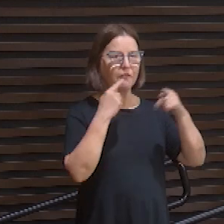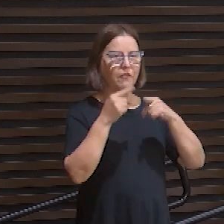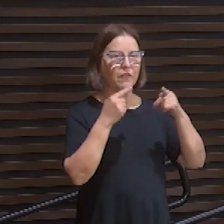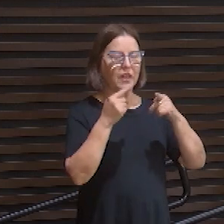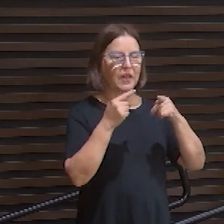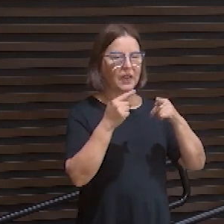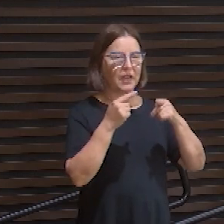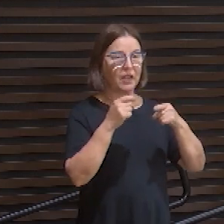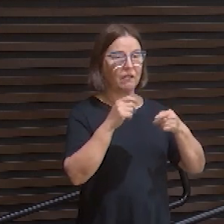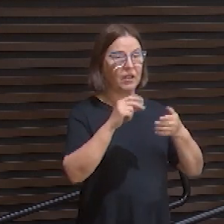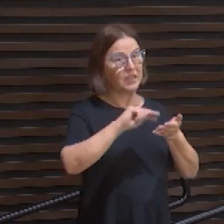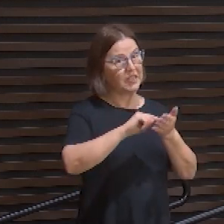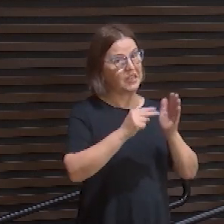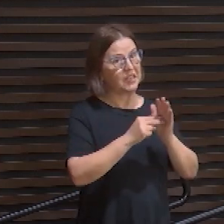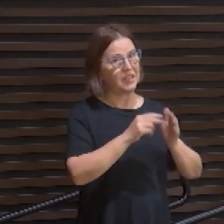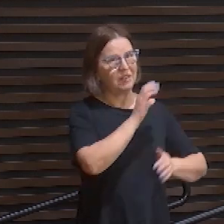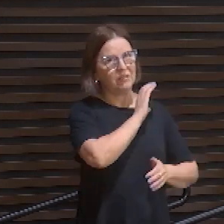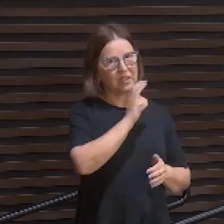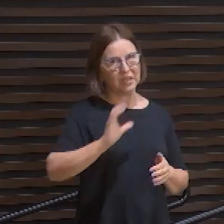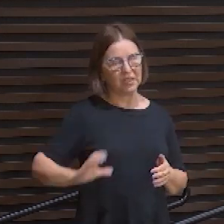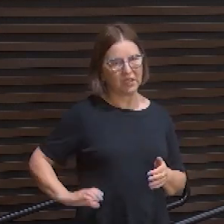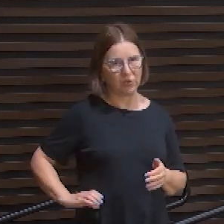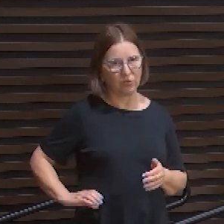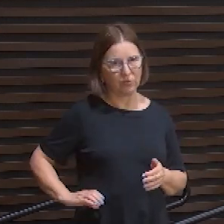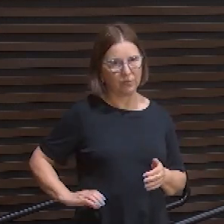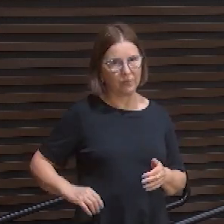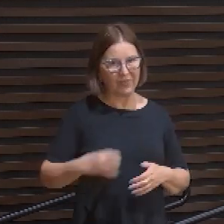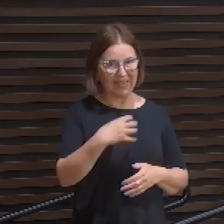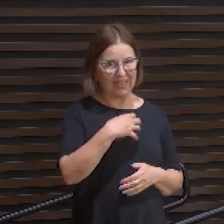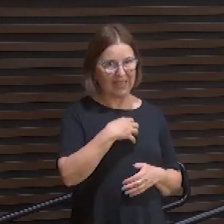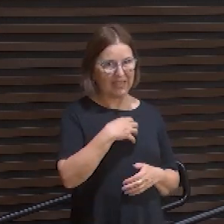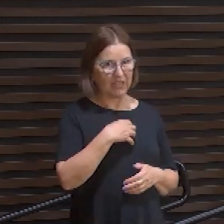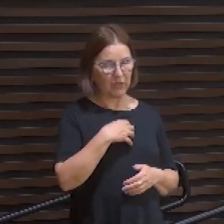Cristo. Natureza humana,